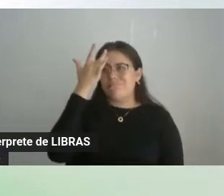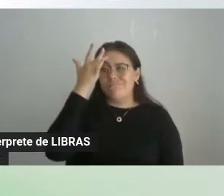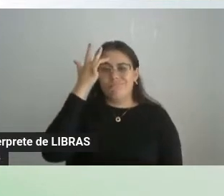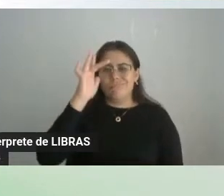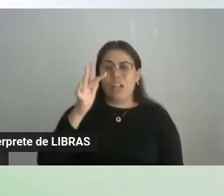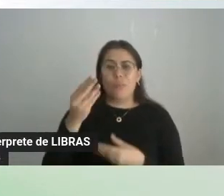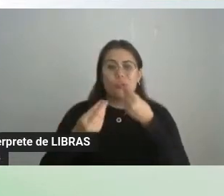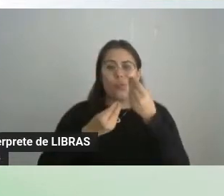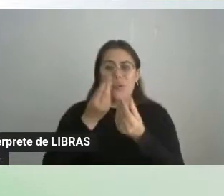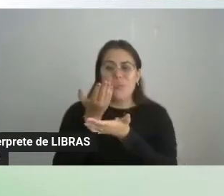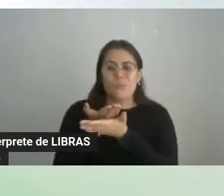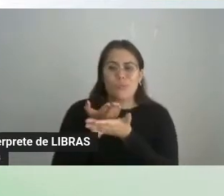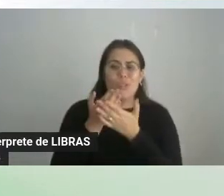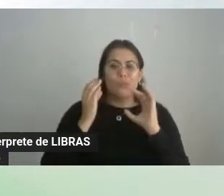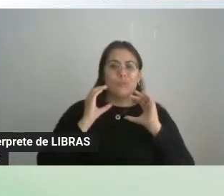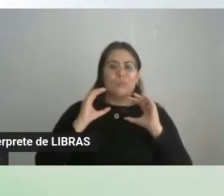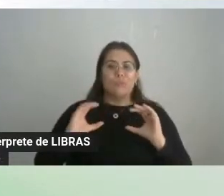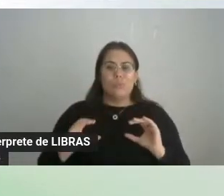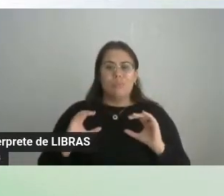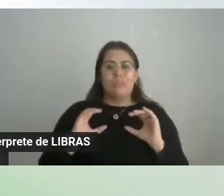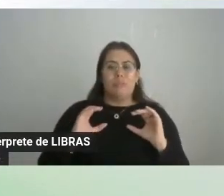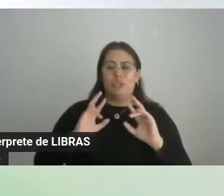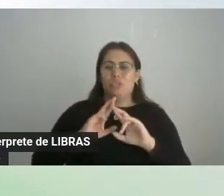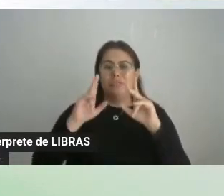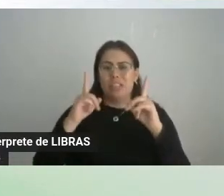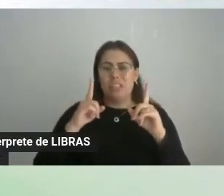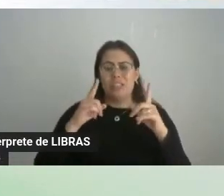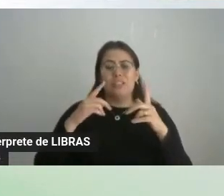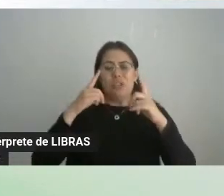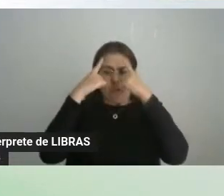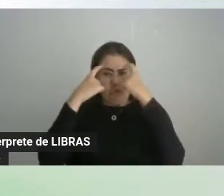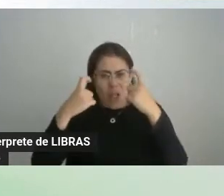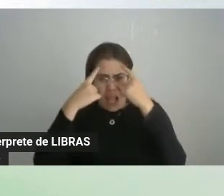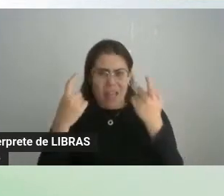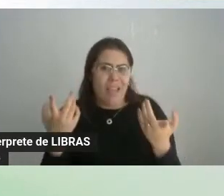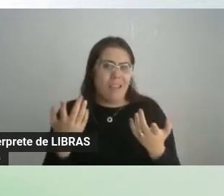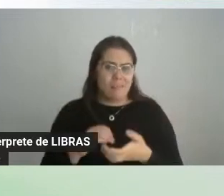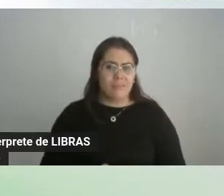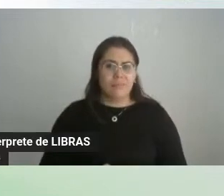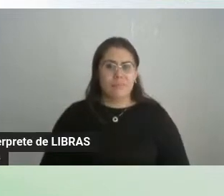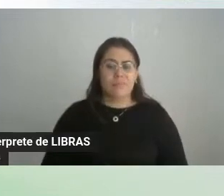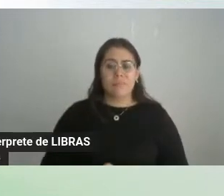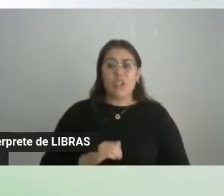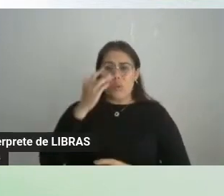muda o comportamento, se tornam agressivos, né? Então, assim, eu acho muito